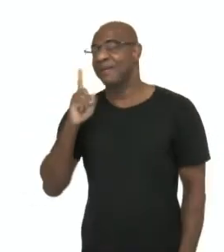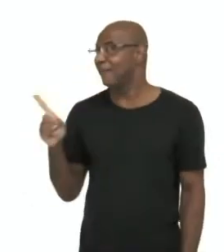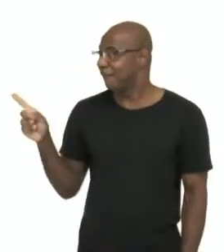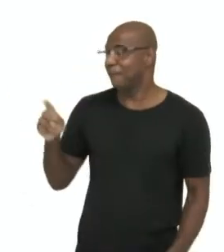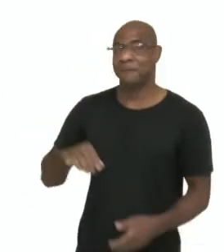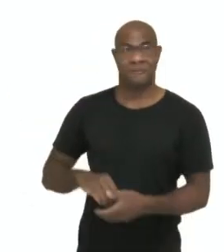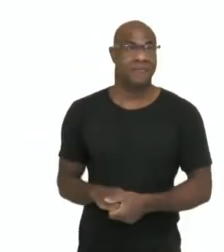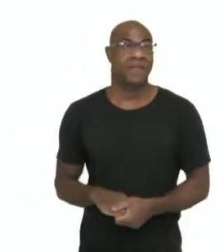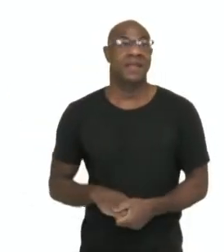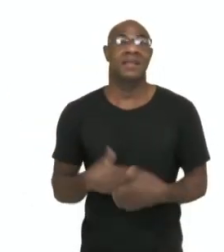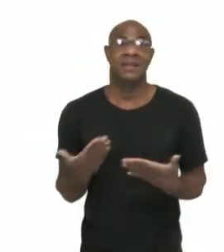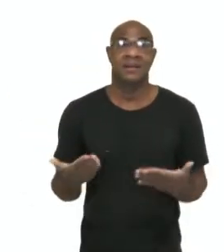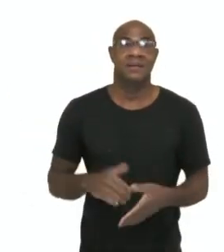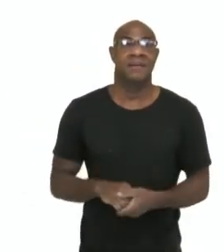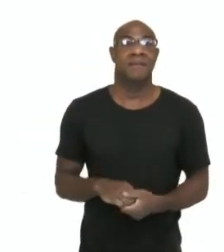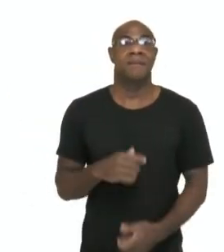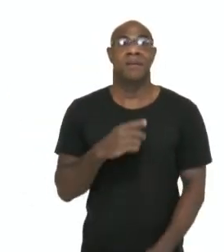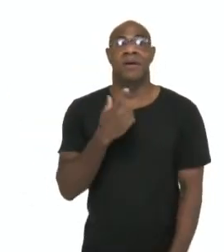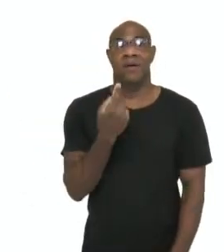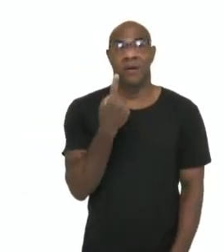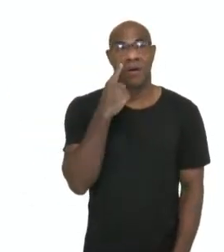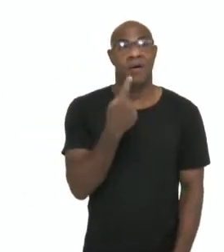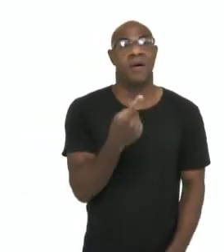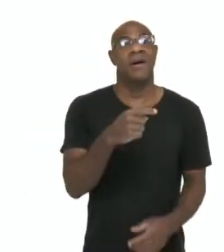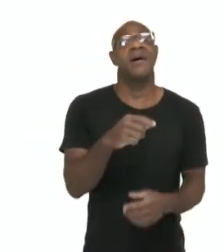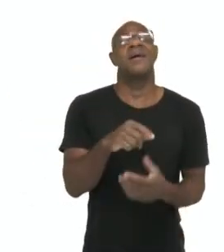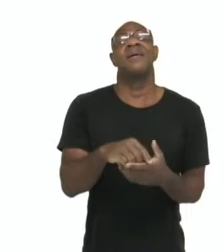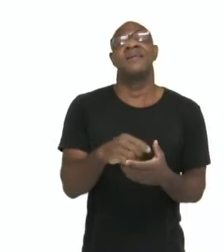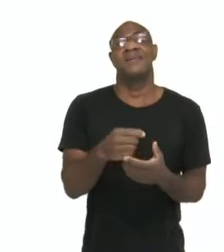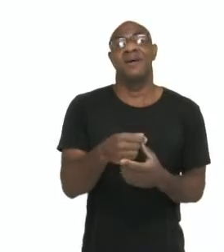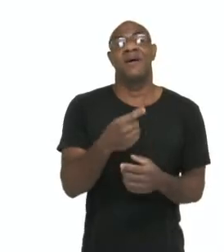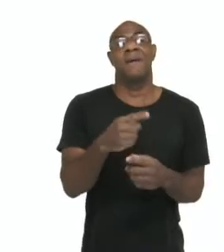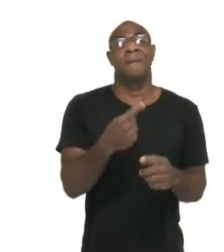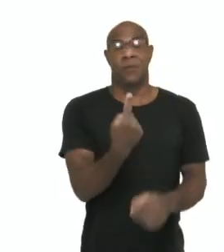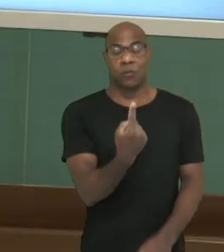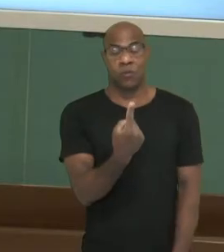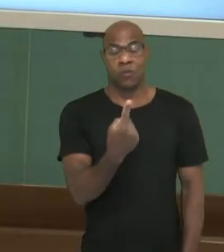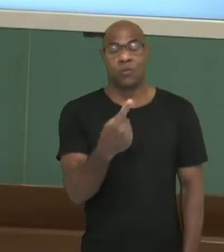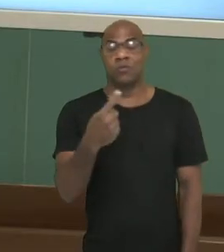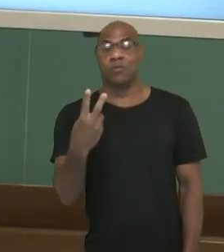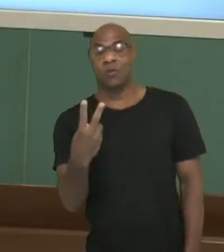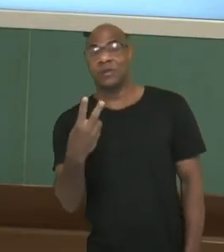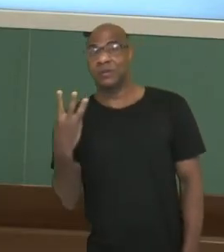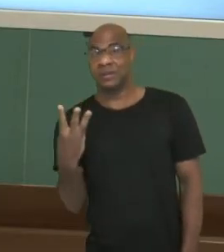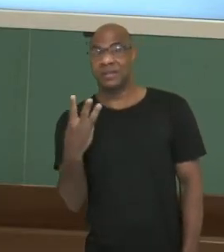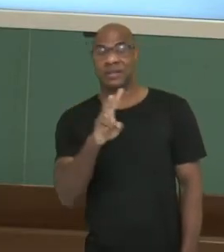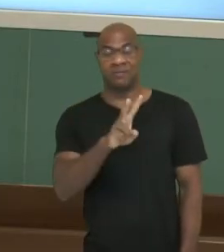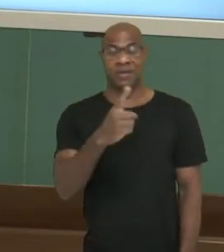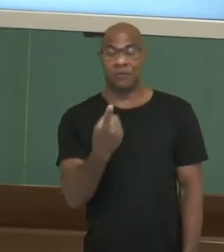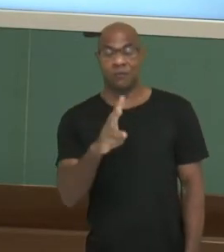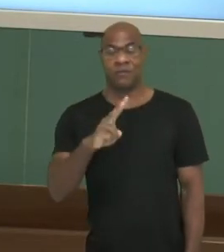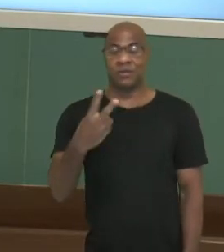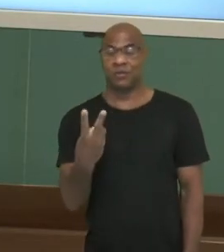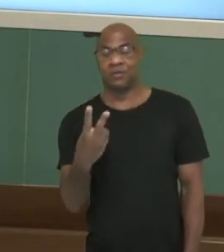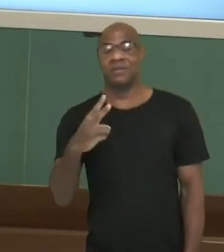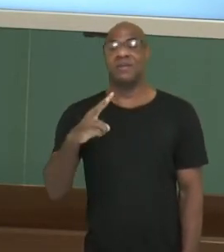nos deu, é o capital 1 mais o 2 mais o 3, ok? Então, vamos fazer essa